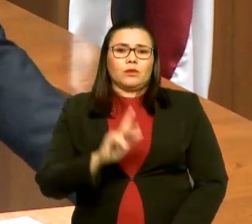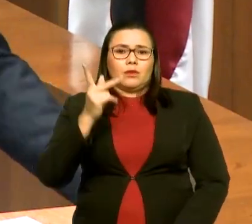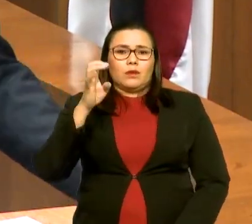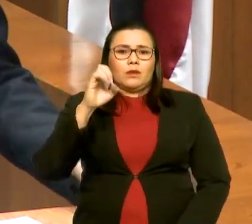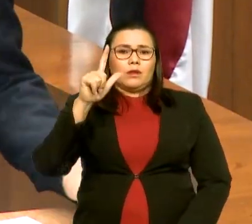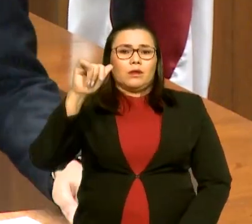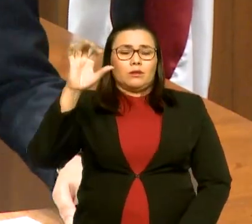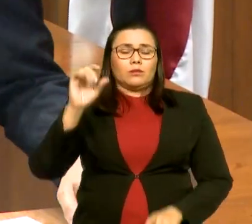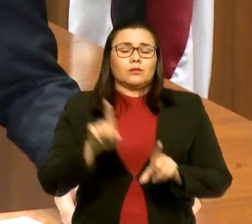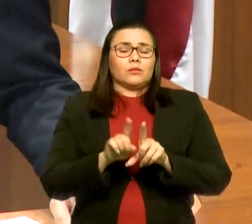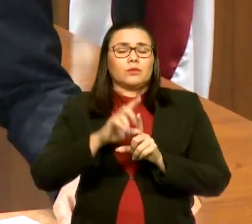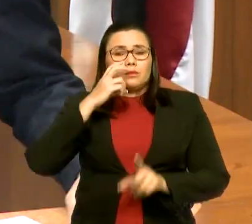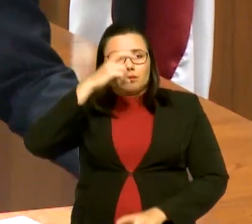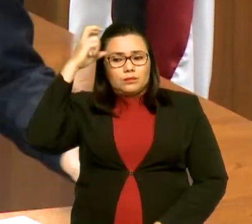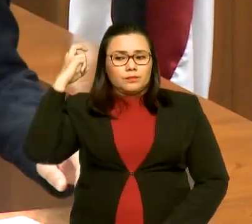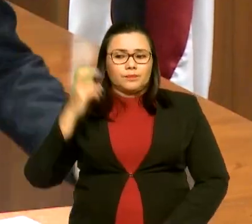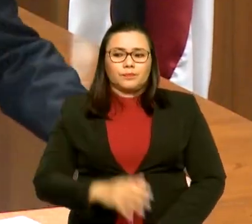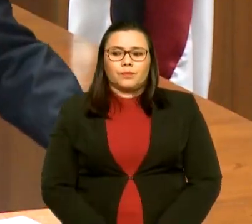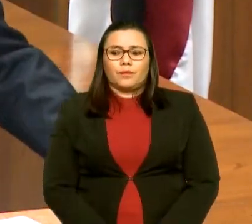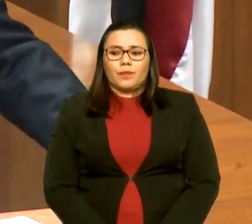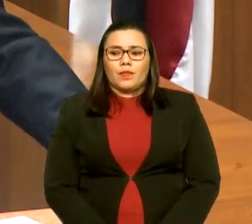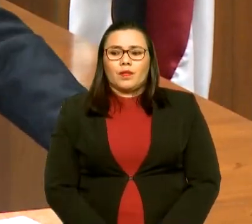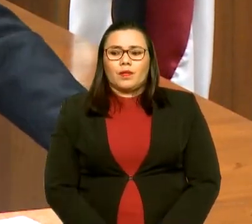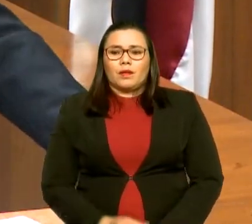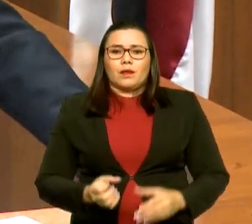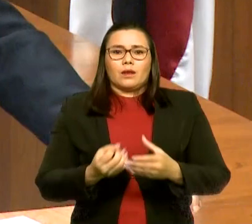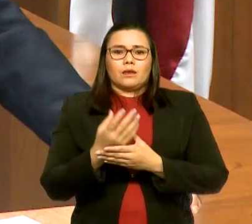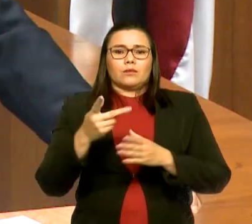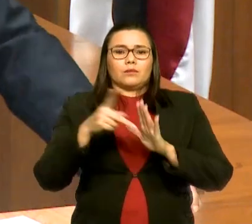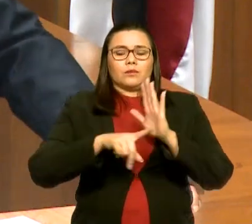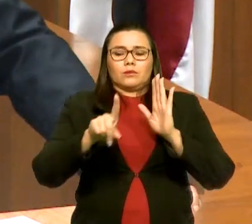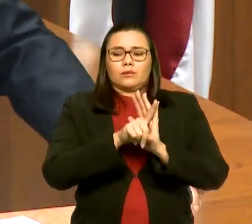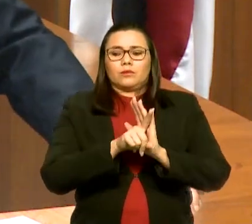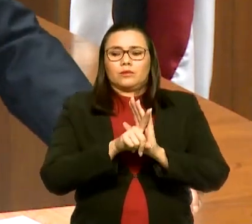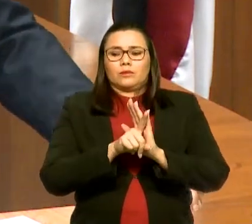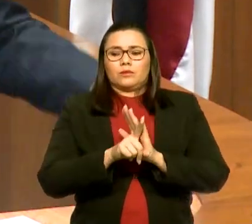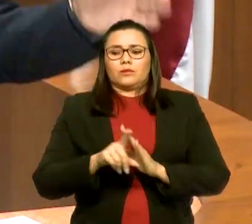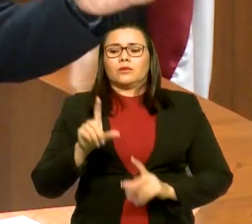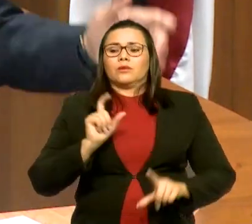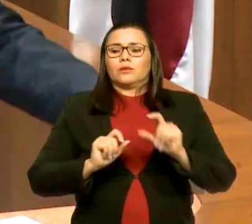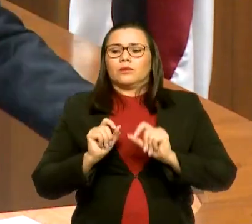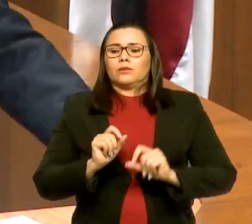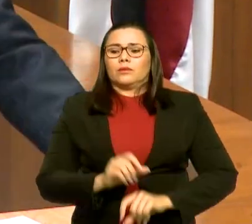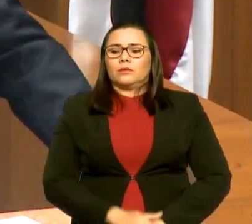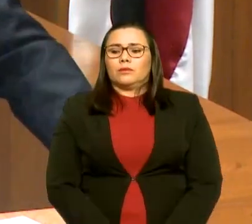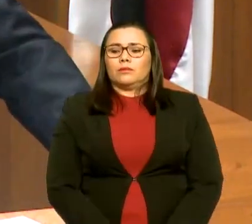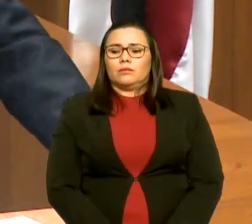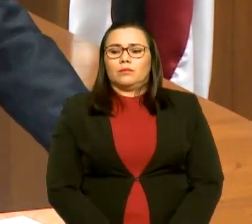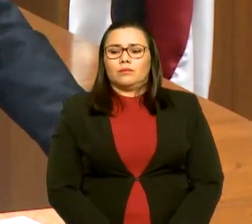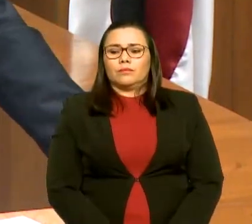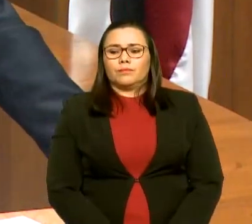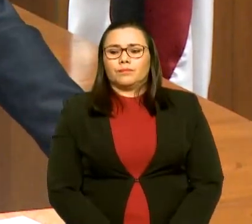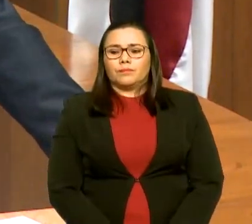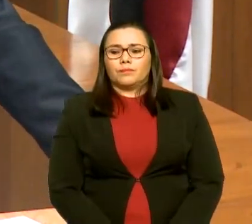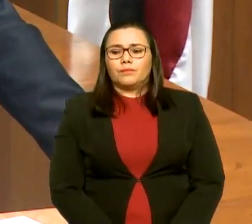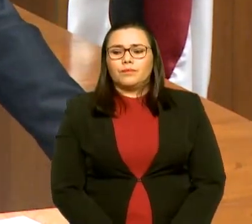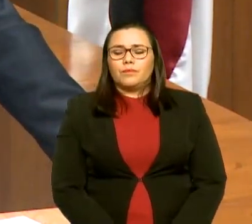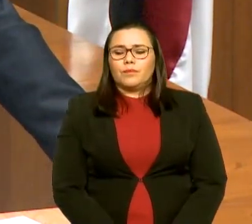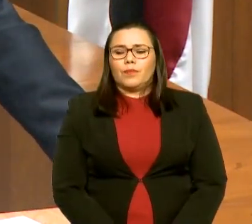protocolei no dia de hoje um projeto de lei para regular grandes eventos no Estado, eventos com mais de 1.000 pessoas, diante dos fatos que aconteceram,